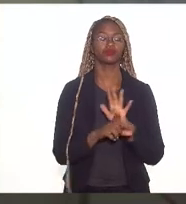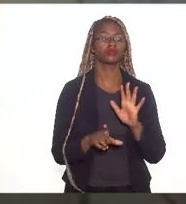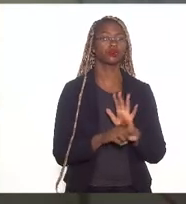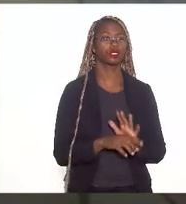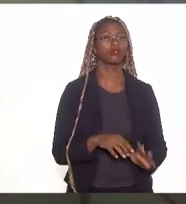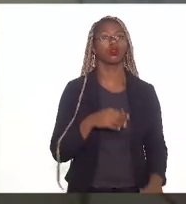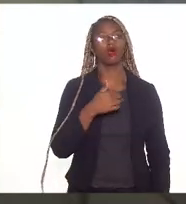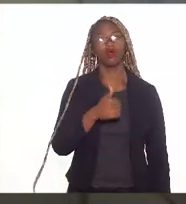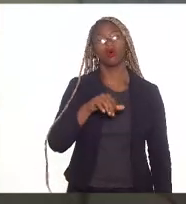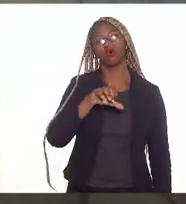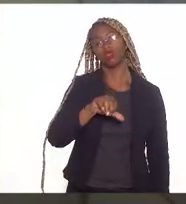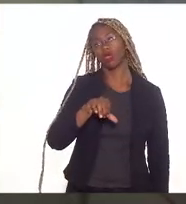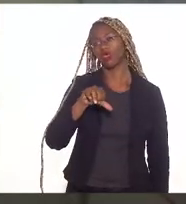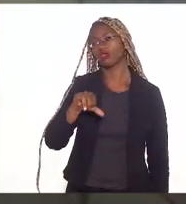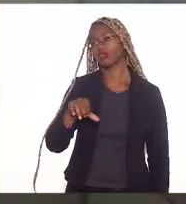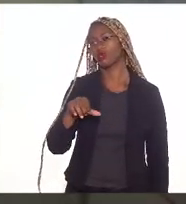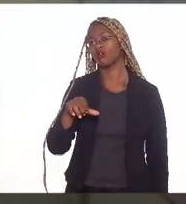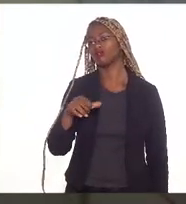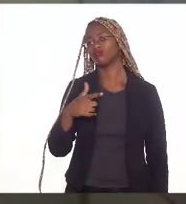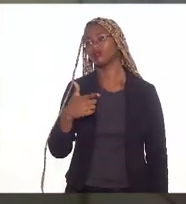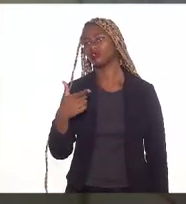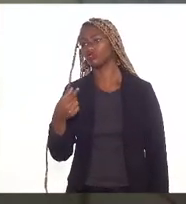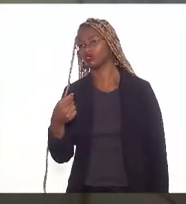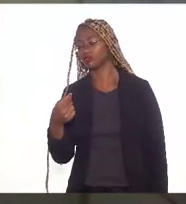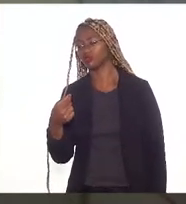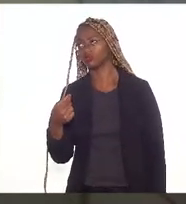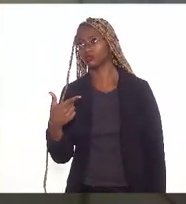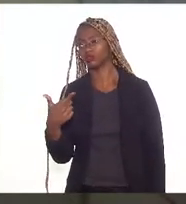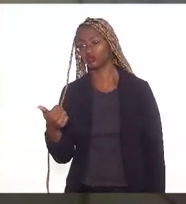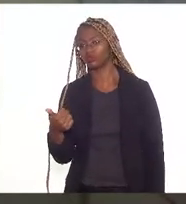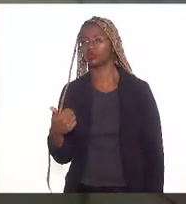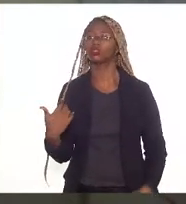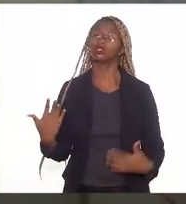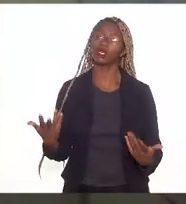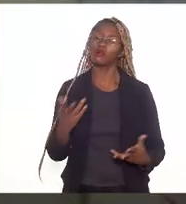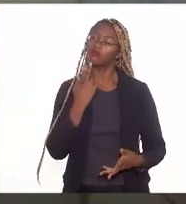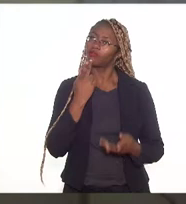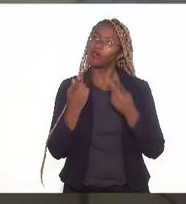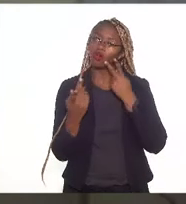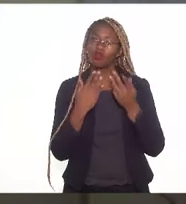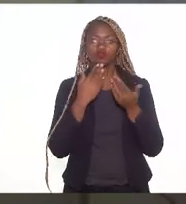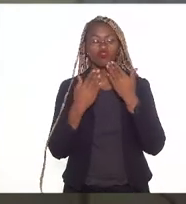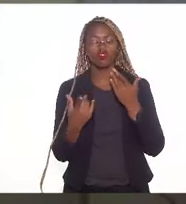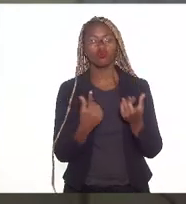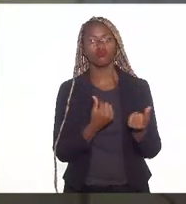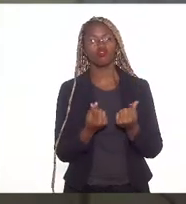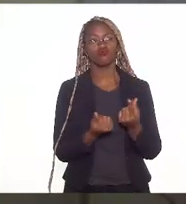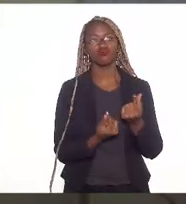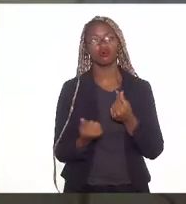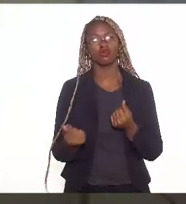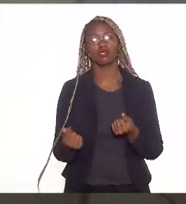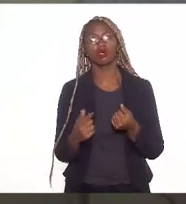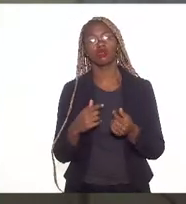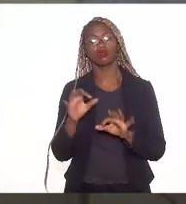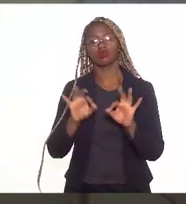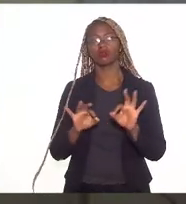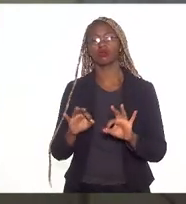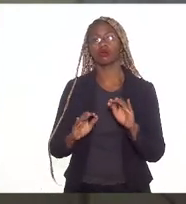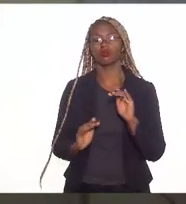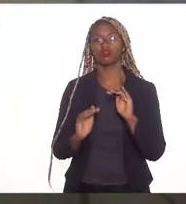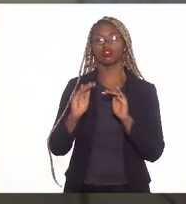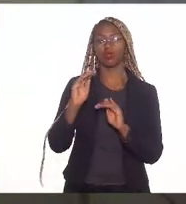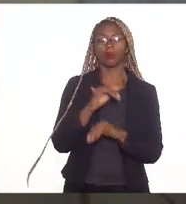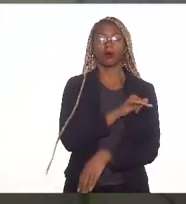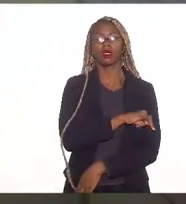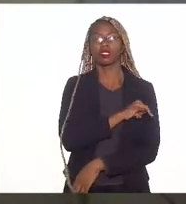21 definiu as duas fontes de recursos do programa Supera Rio Cantor, quer seja